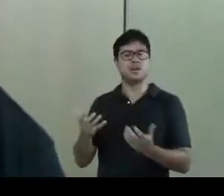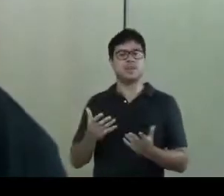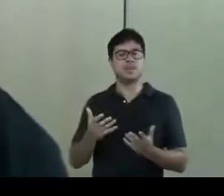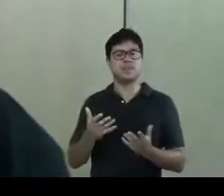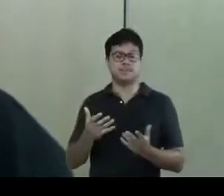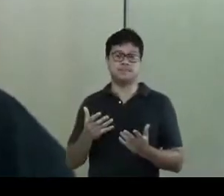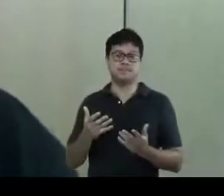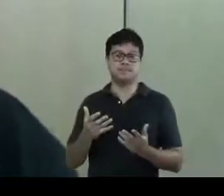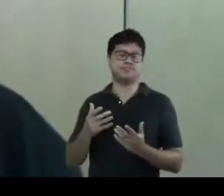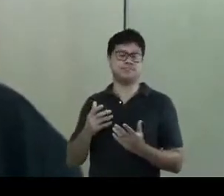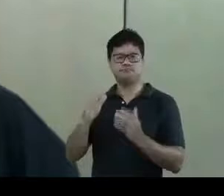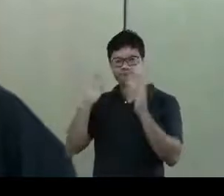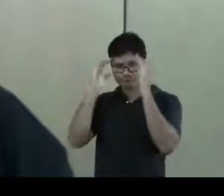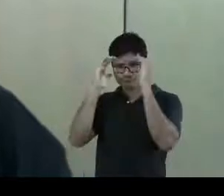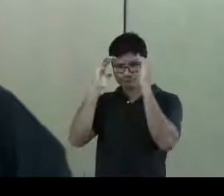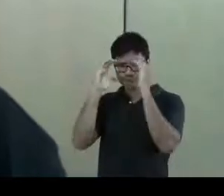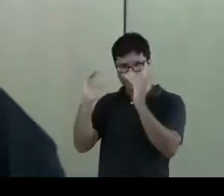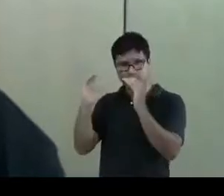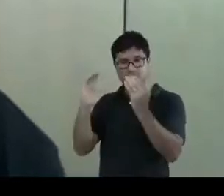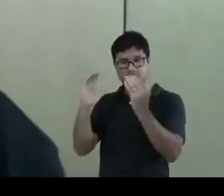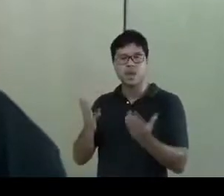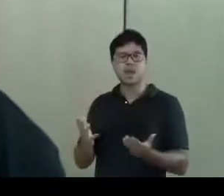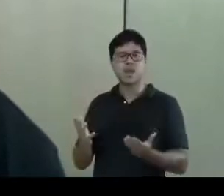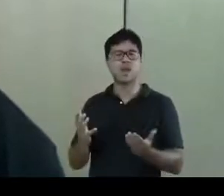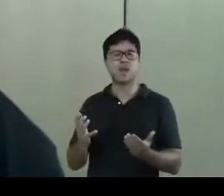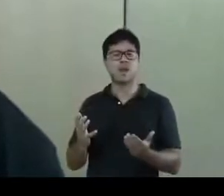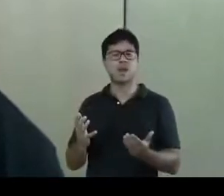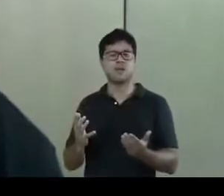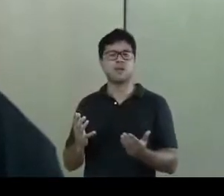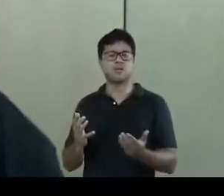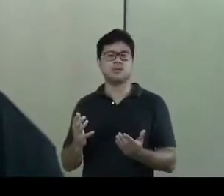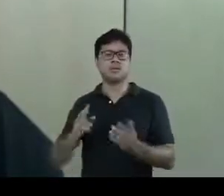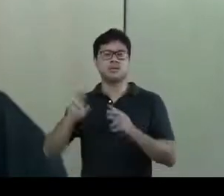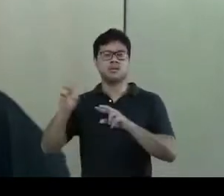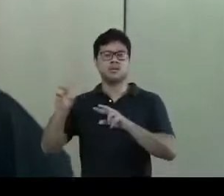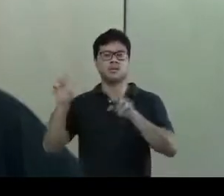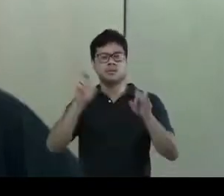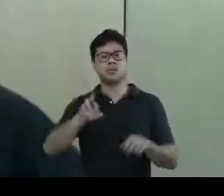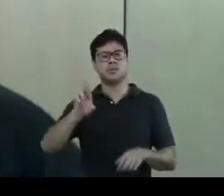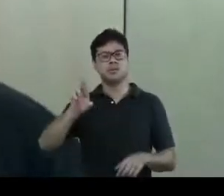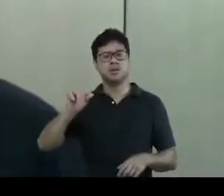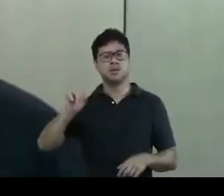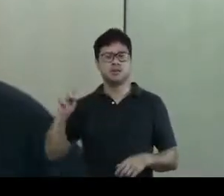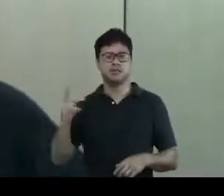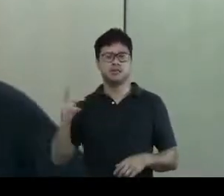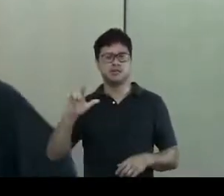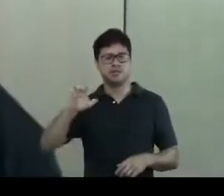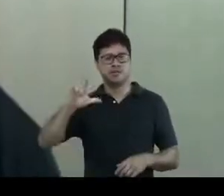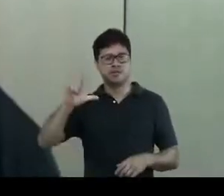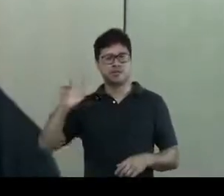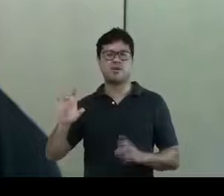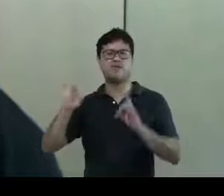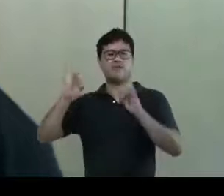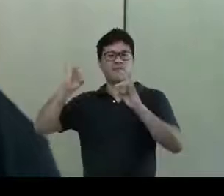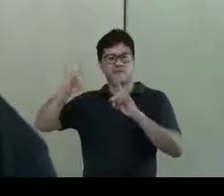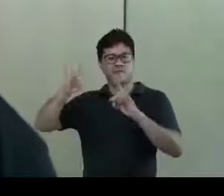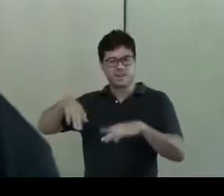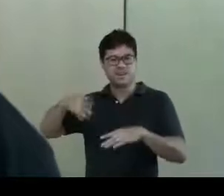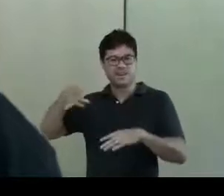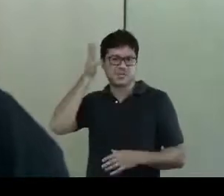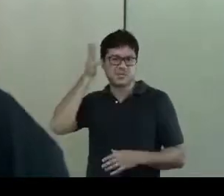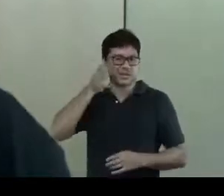todo a deferência, né, uma colocação que a professora Rafaele fez ao final de